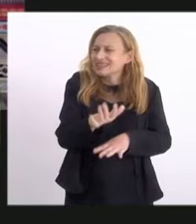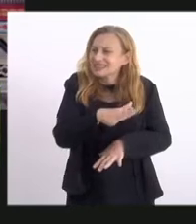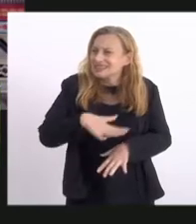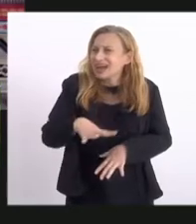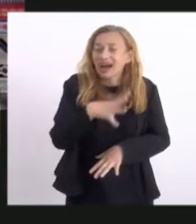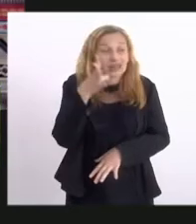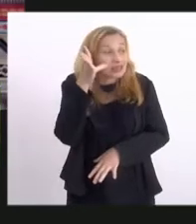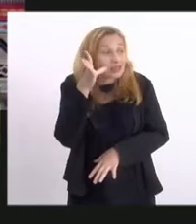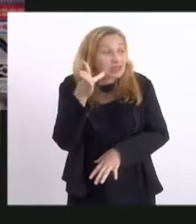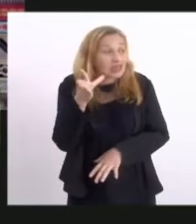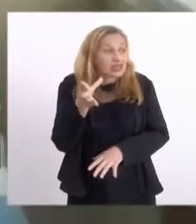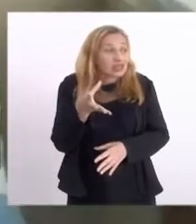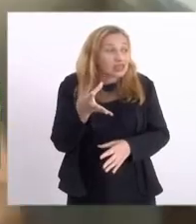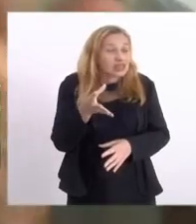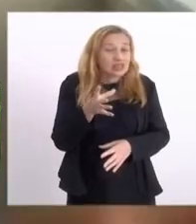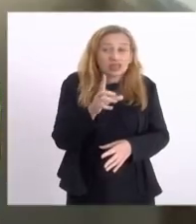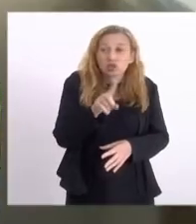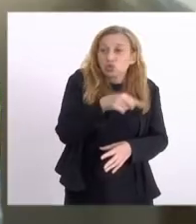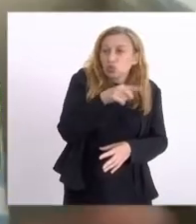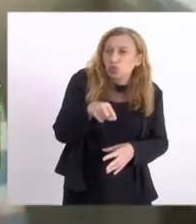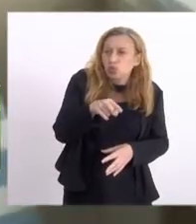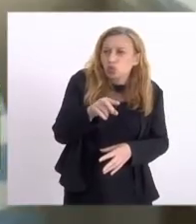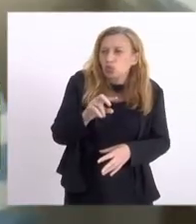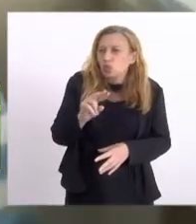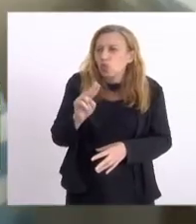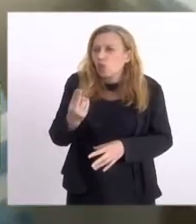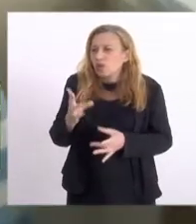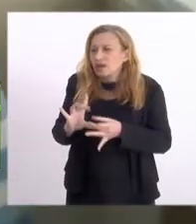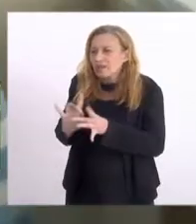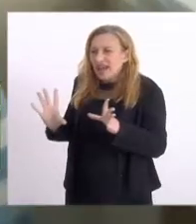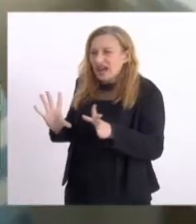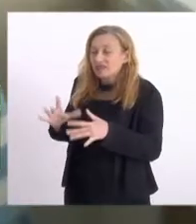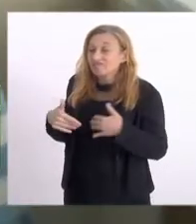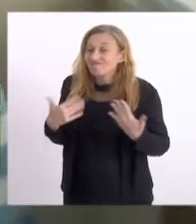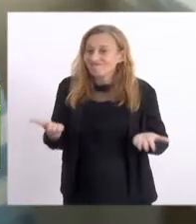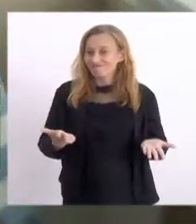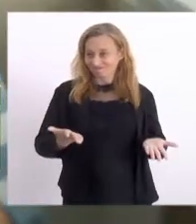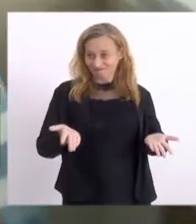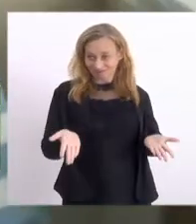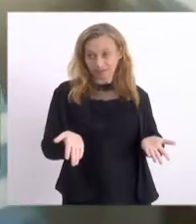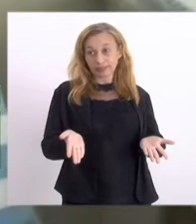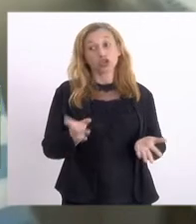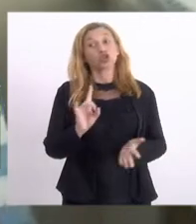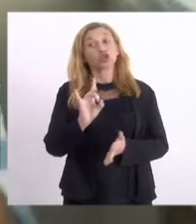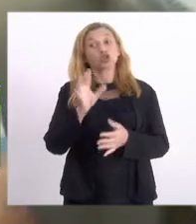querer censor ou ser permissivo. Quer dizer, eu estou